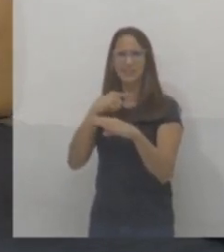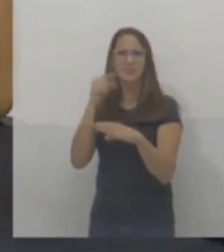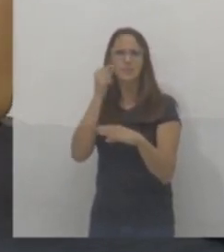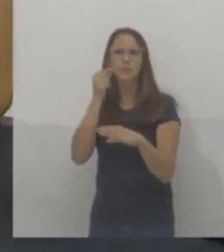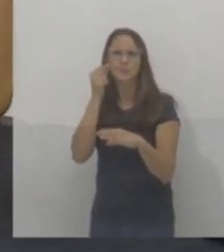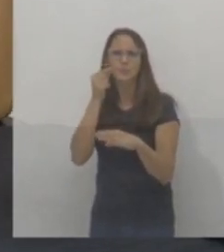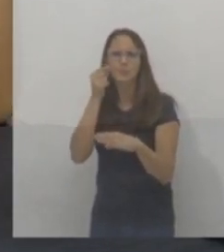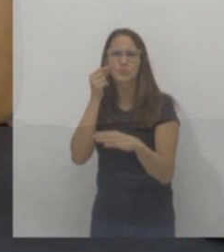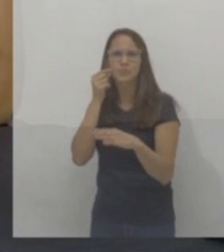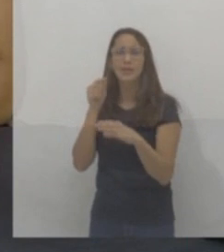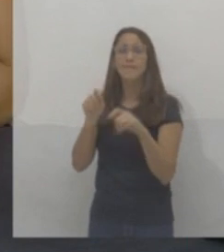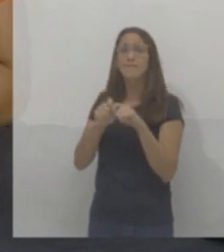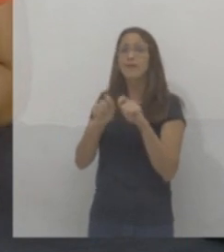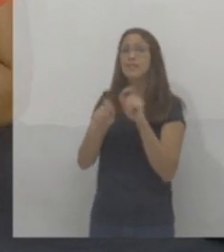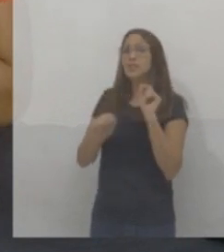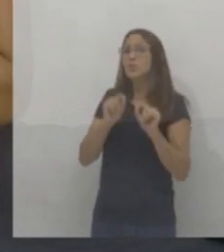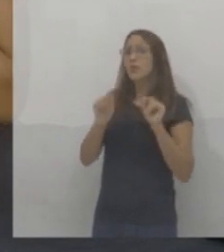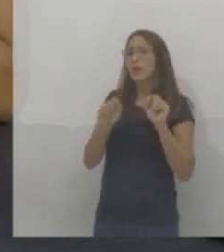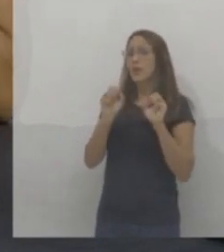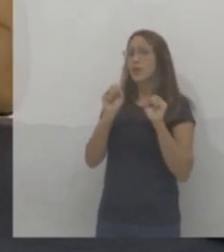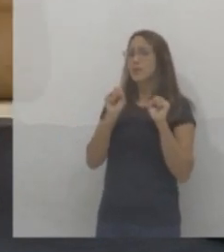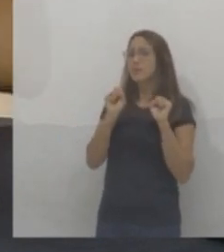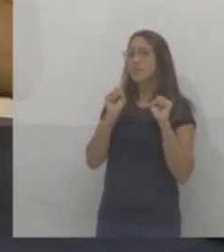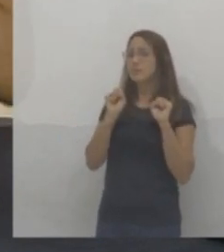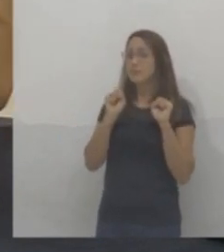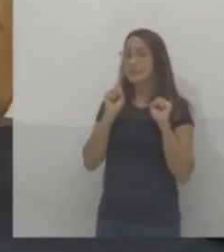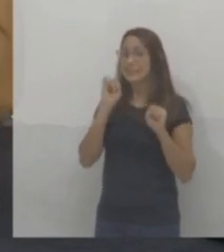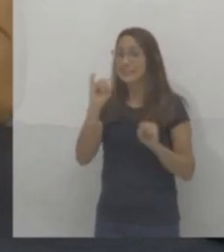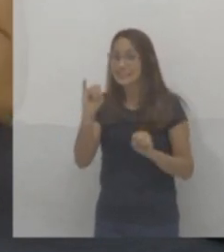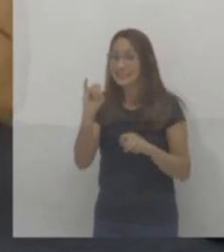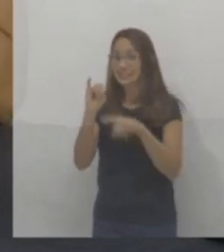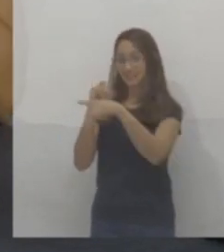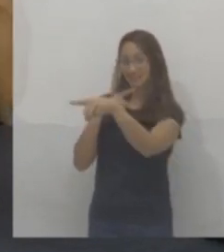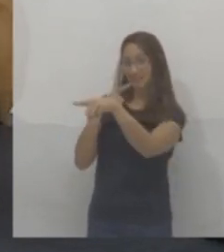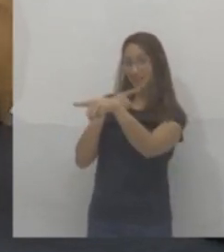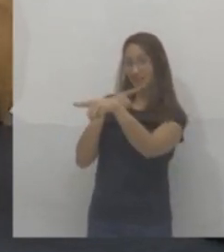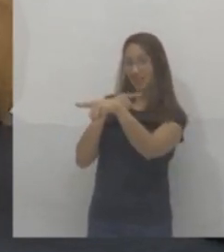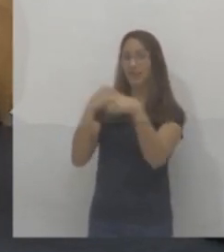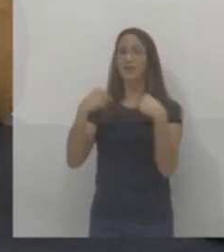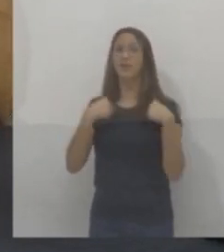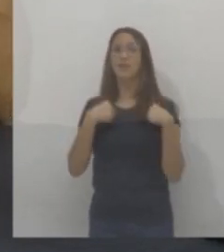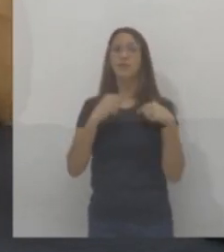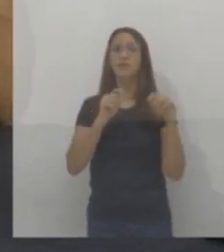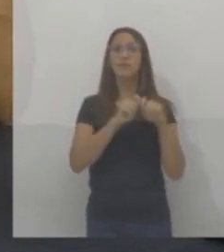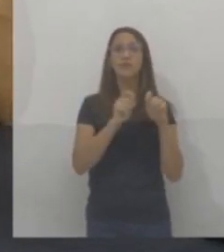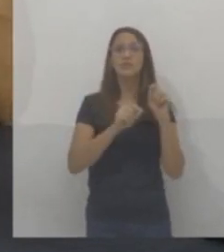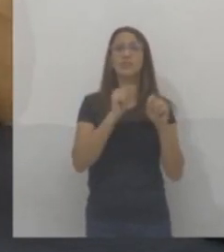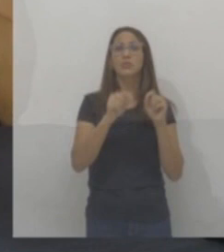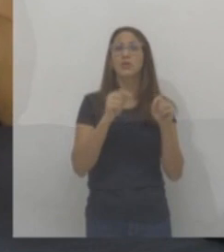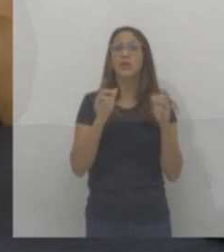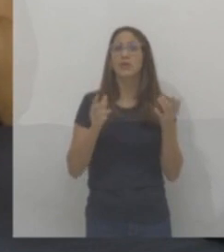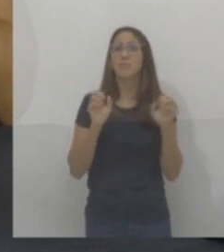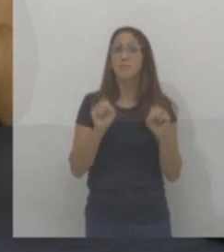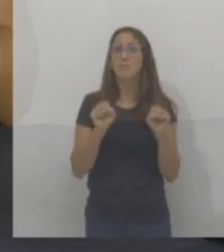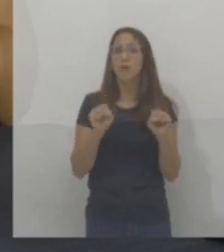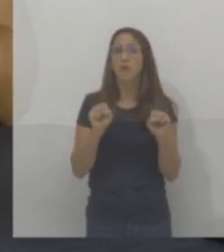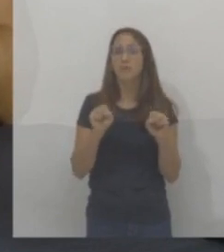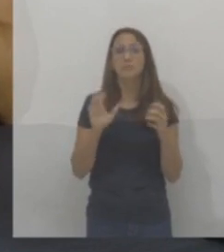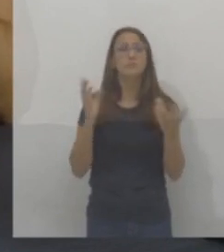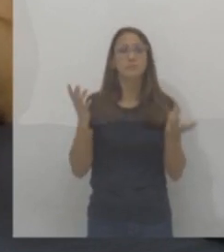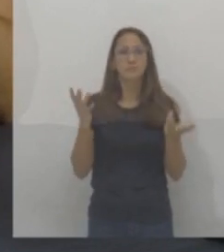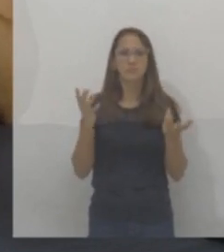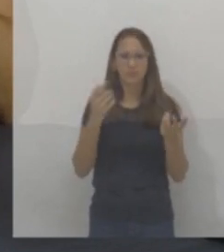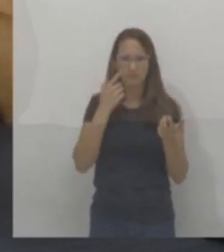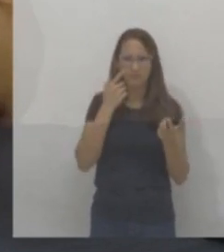tem um camundongo? O que eu posso fazer? Vamos pensar aí, que situações... notem que a estrutura eu já expliquei bacana. O que eu estou querendo trabalhar com vocês